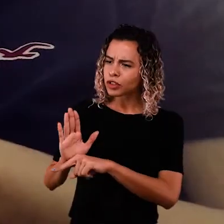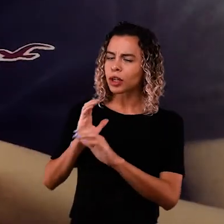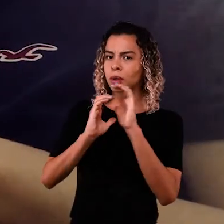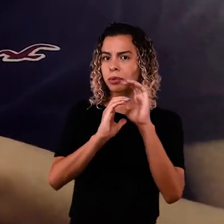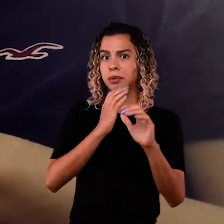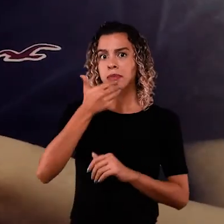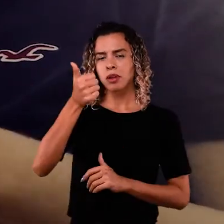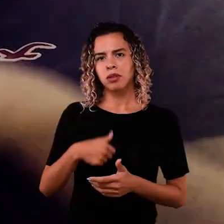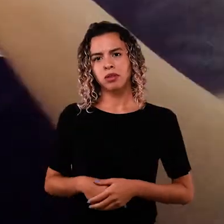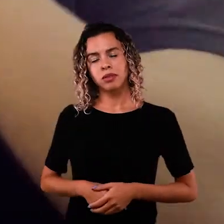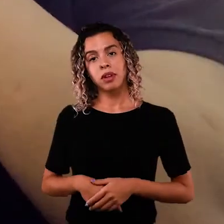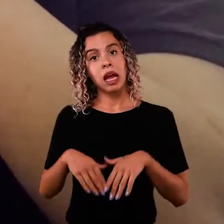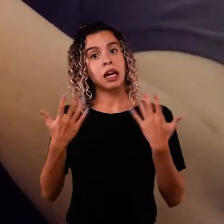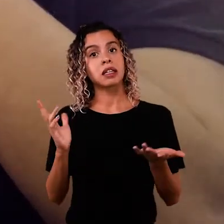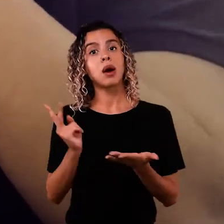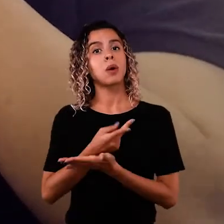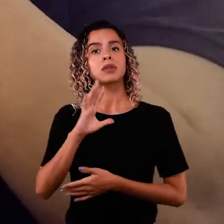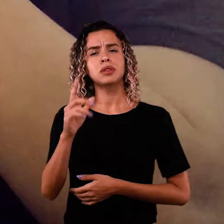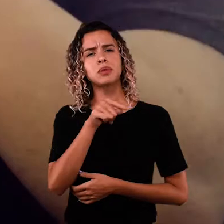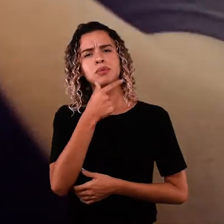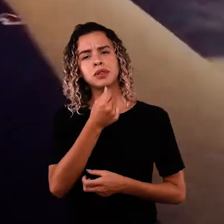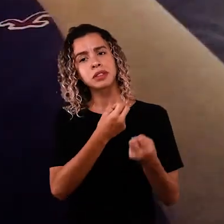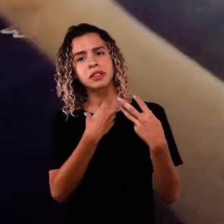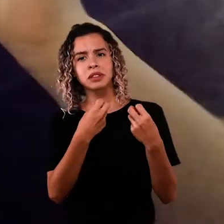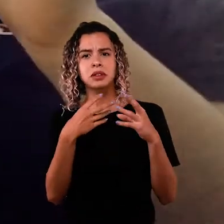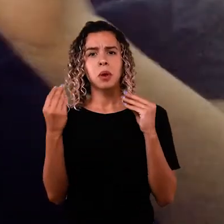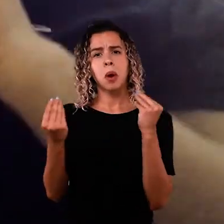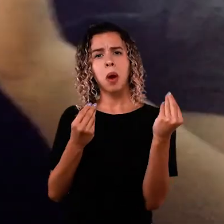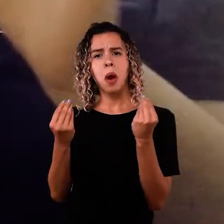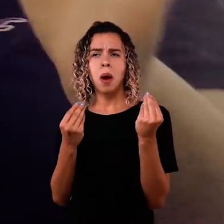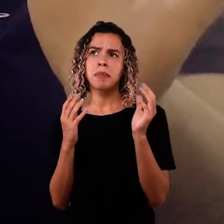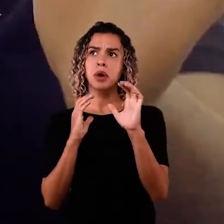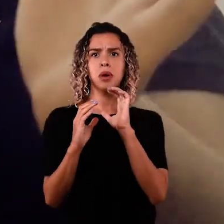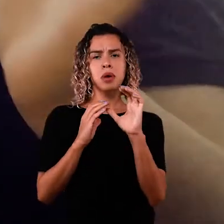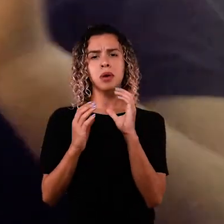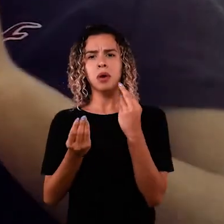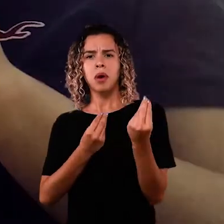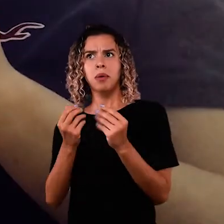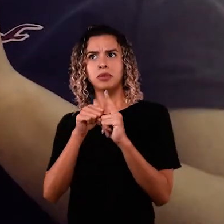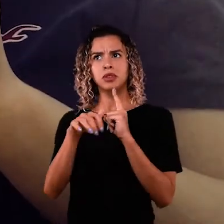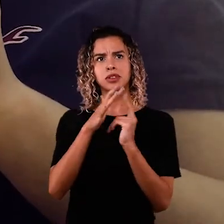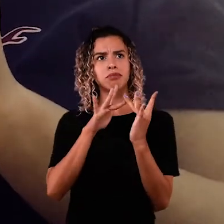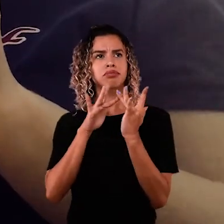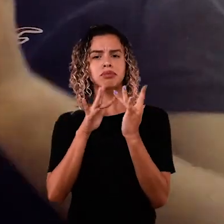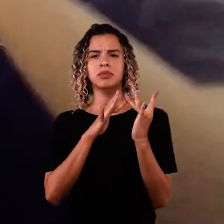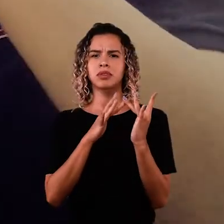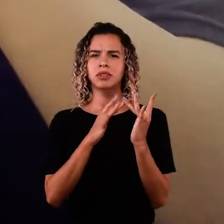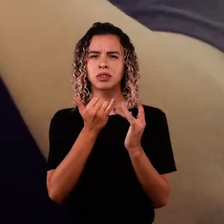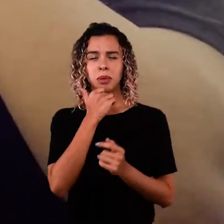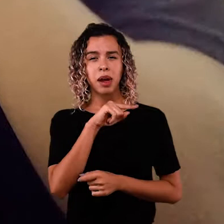ser mais comunicativa. Fernanda. Aí o que aconteceu? Ele me ensinou, né, como ser mais comunicativa e como ser mais